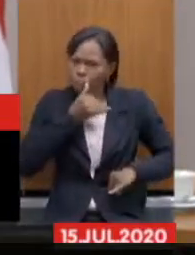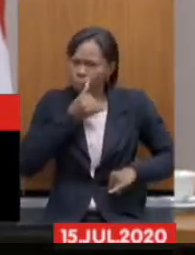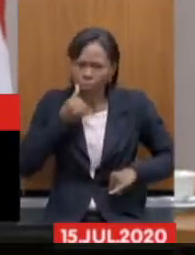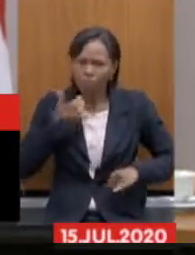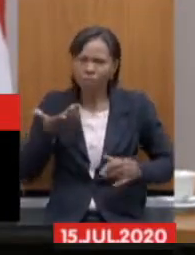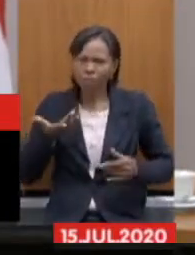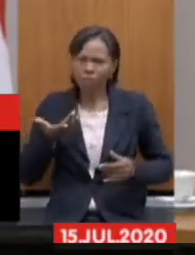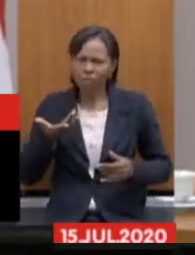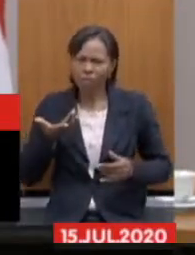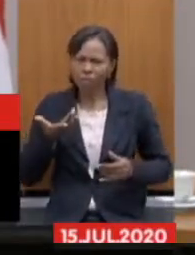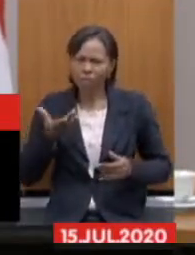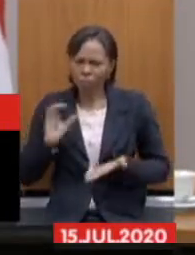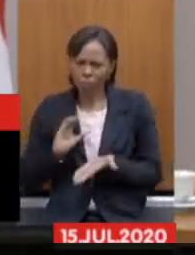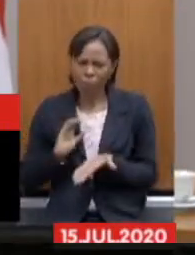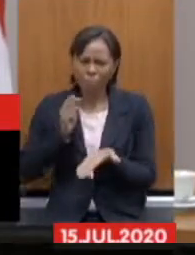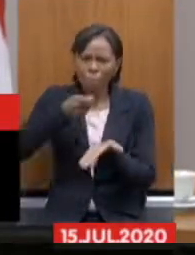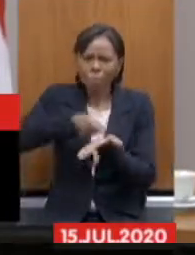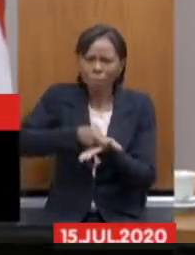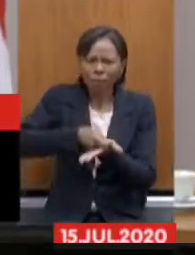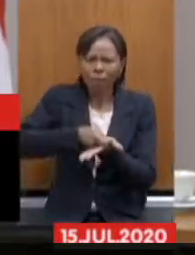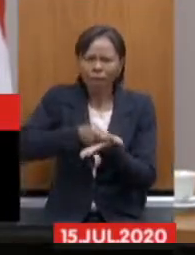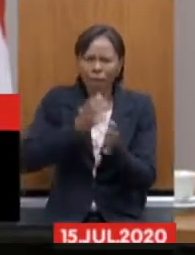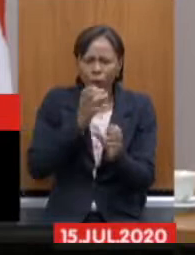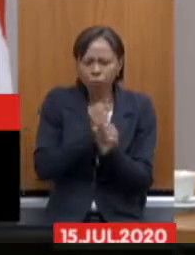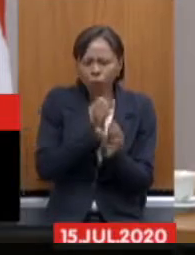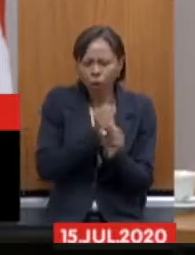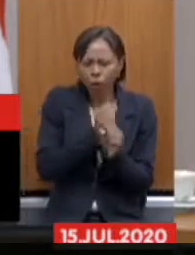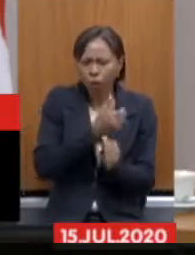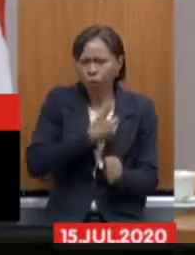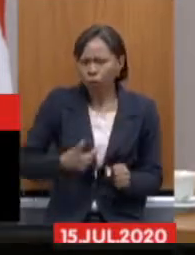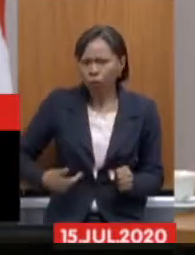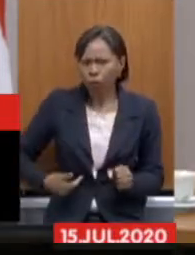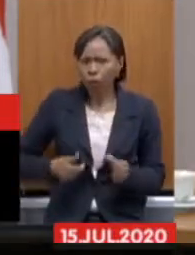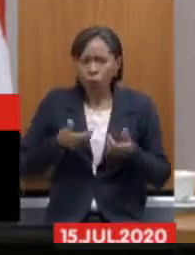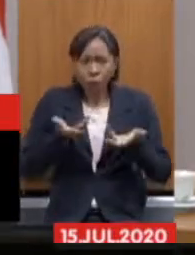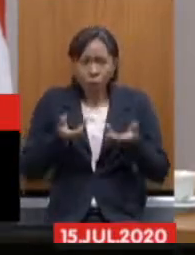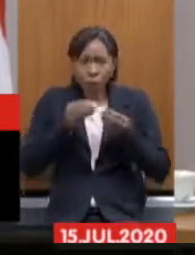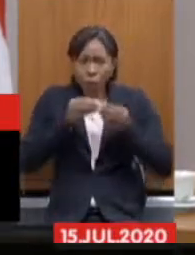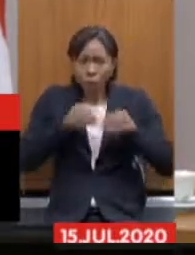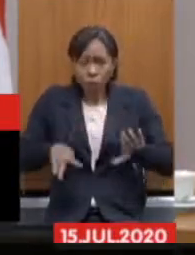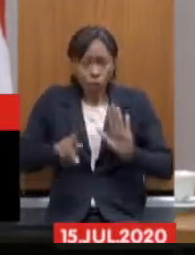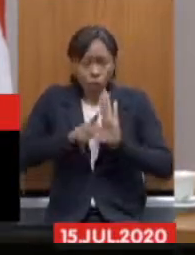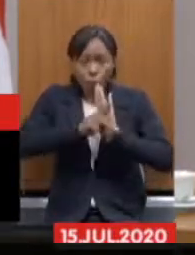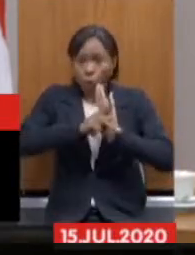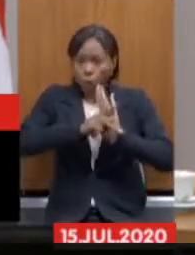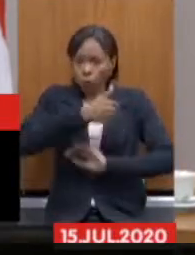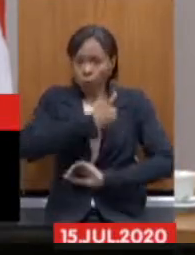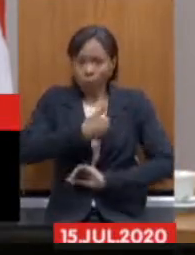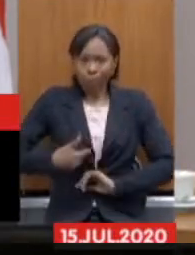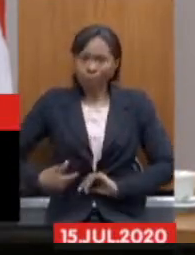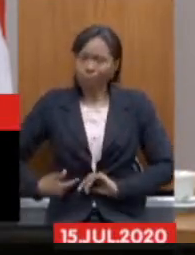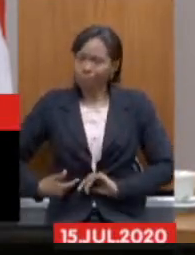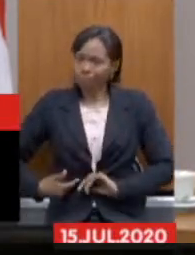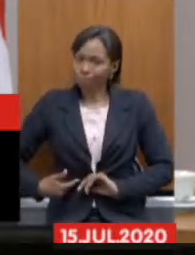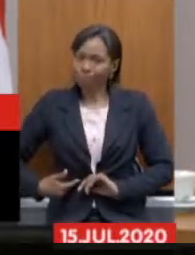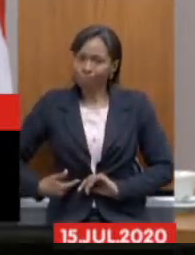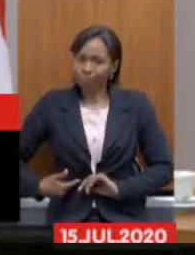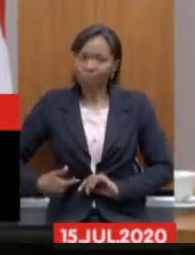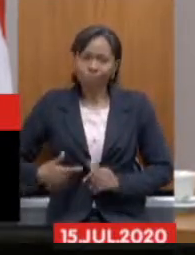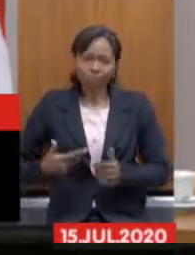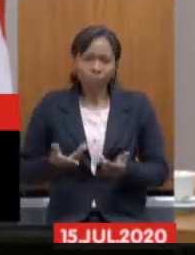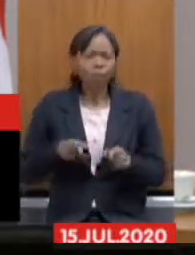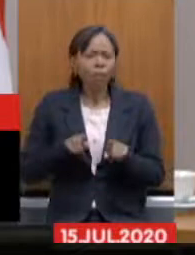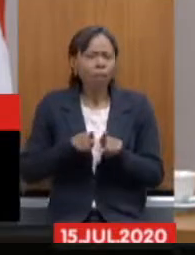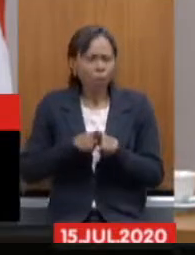ressarcir aos cofres públicos os prejuízos ocasionados pelos governos de plantão eu não